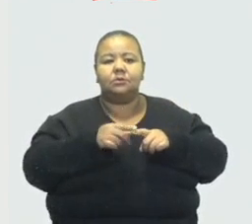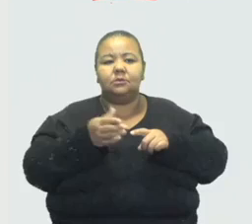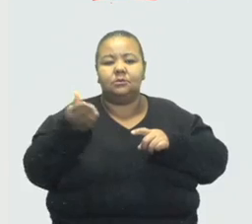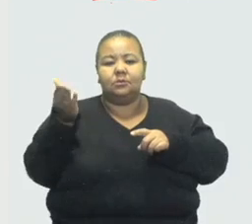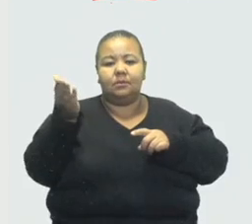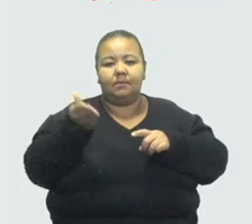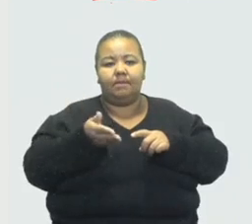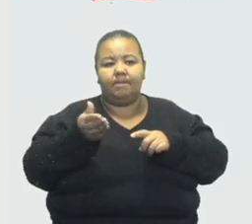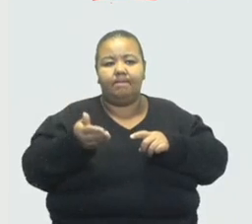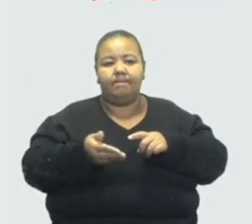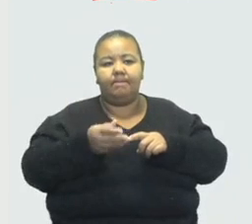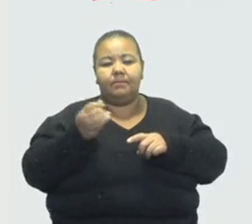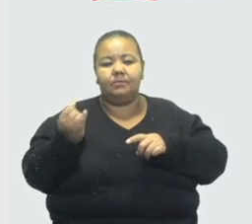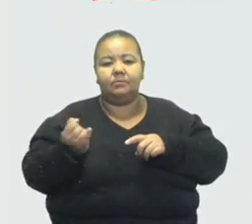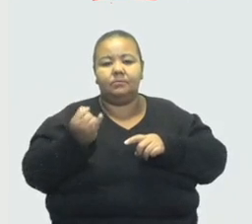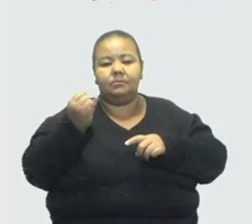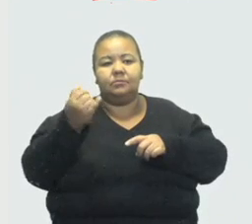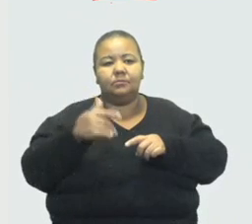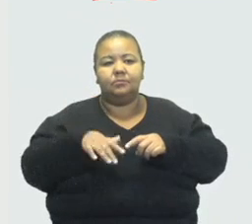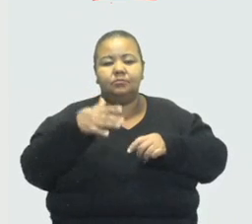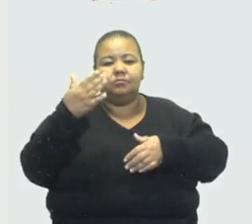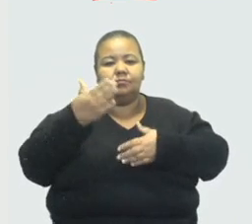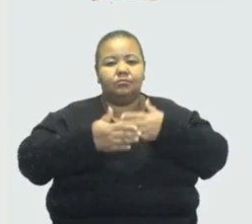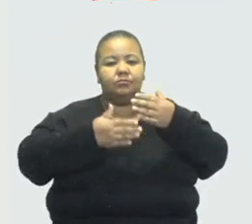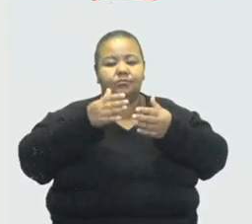Por isso que era importante você não confundir